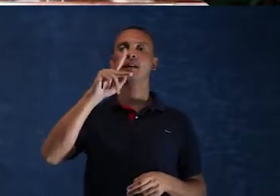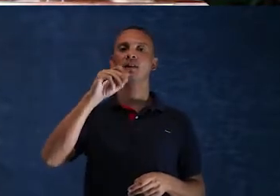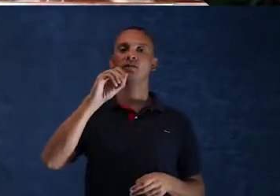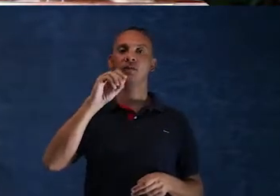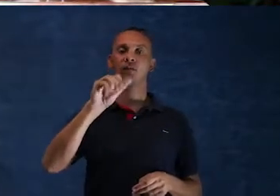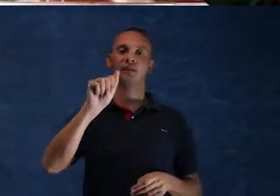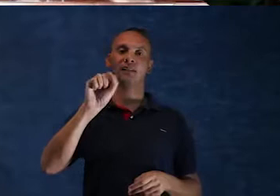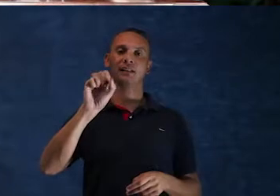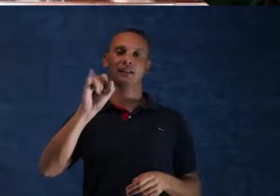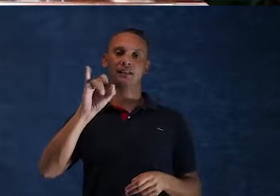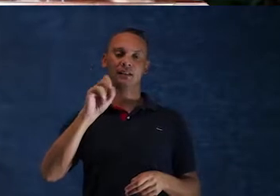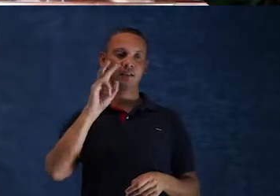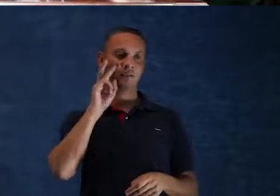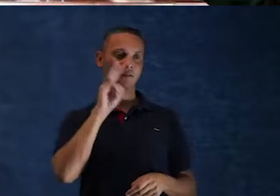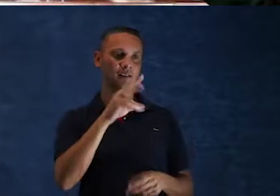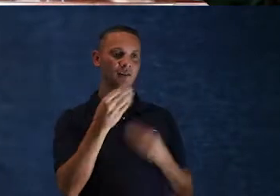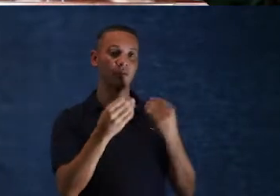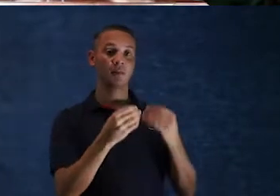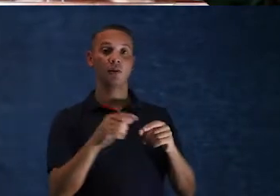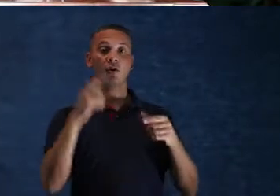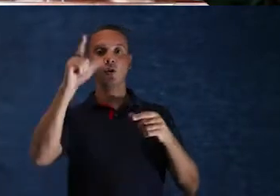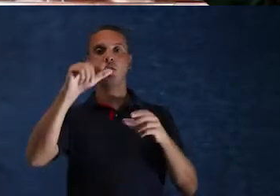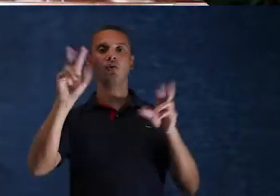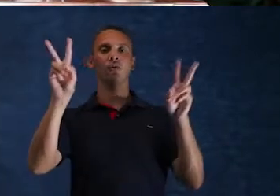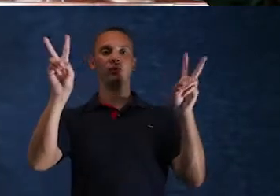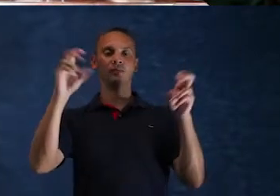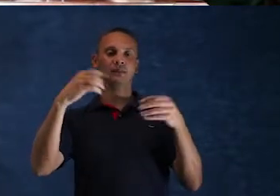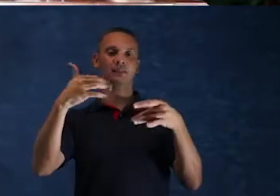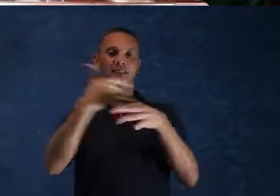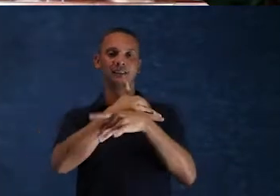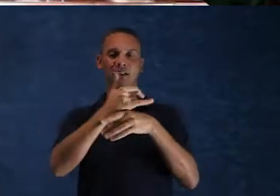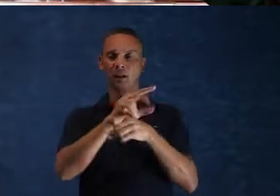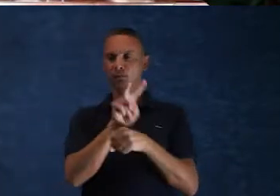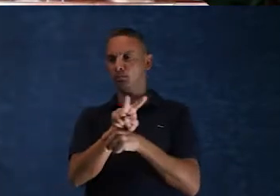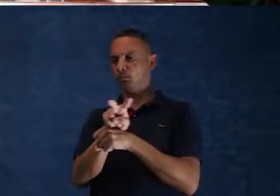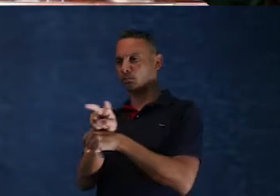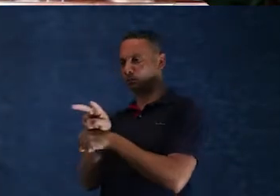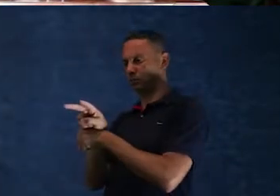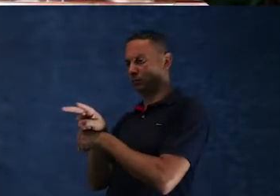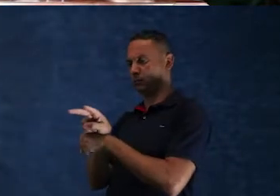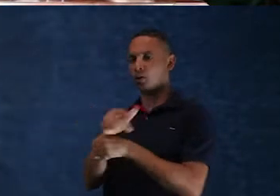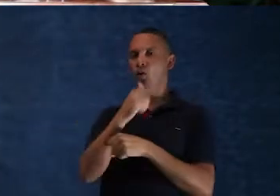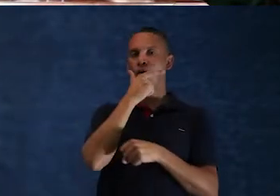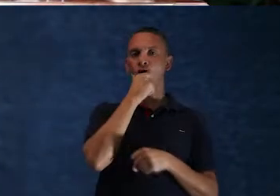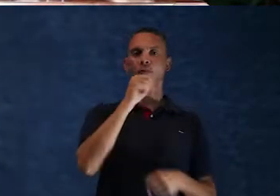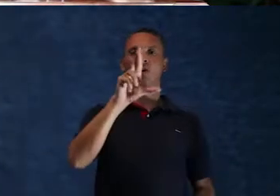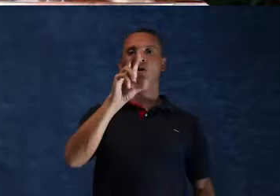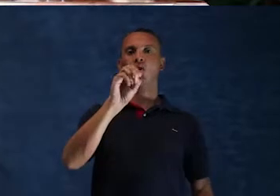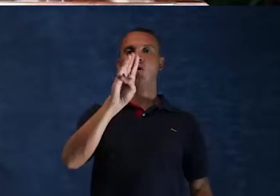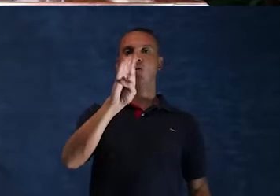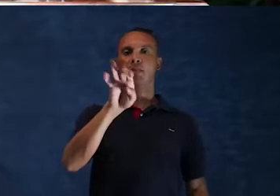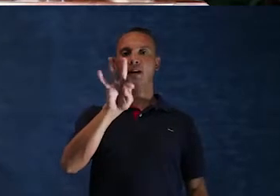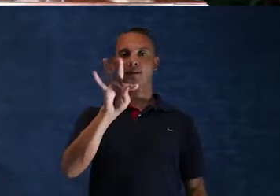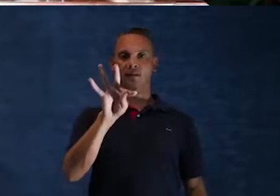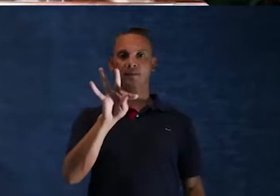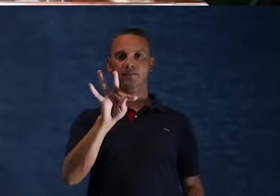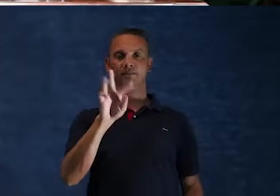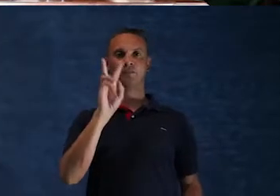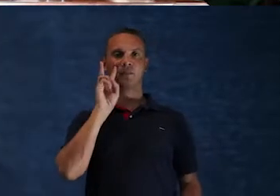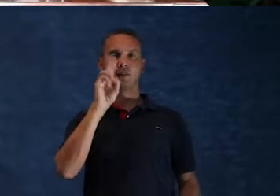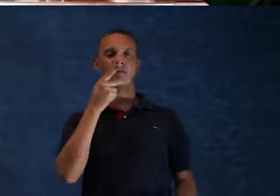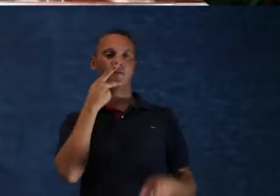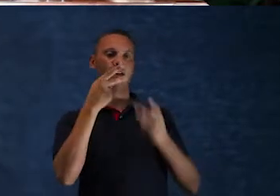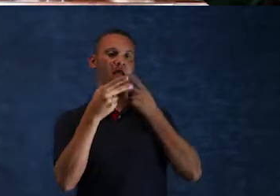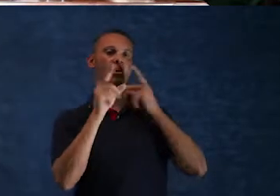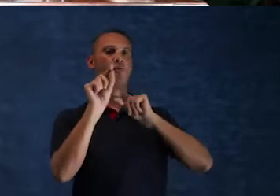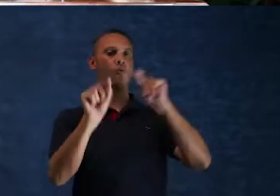Rio. Em cidades estreitamente vigiadas, o urbanista Robert Moses Peckman